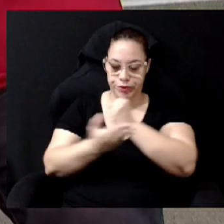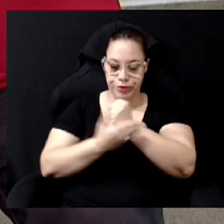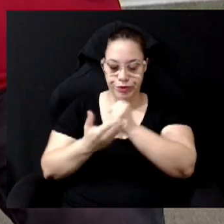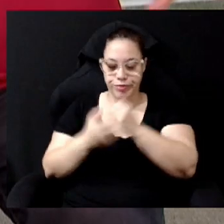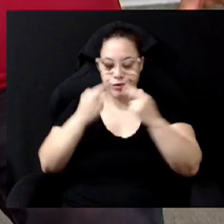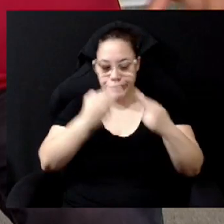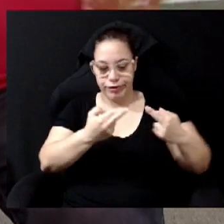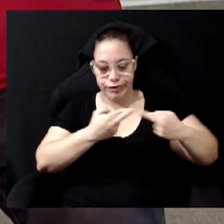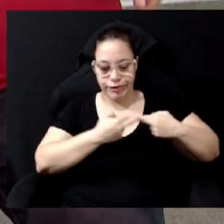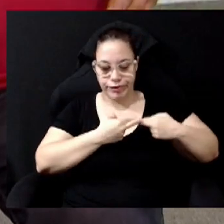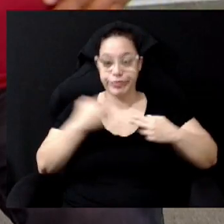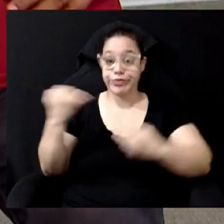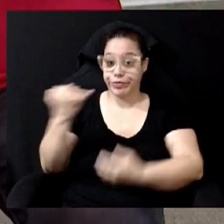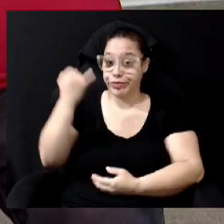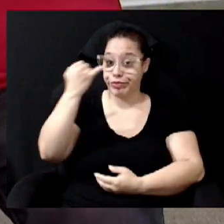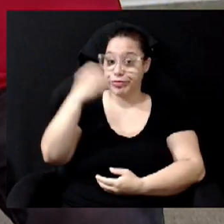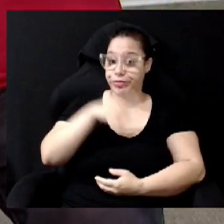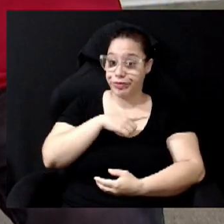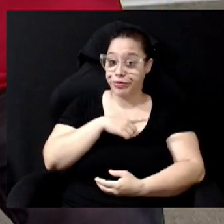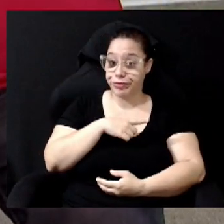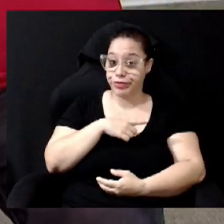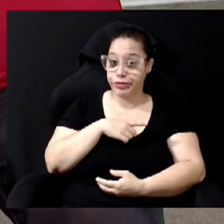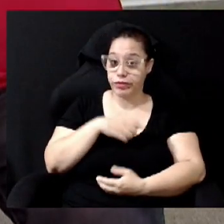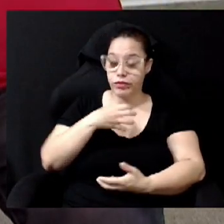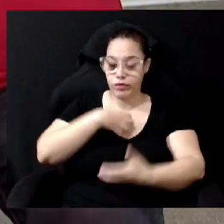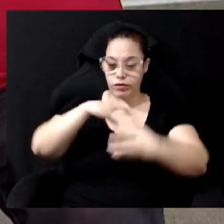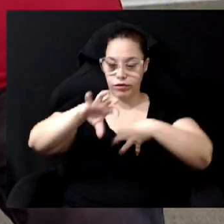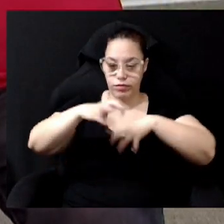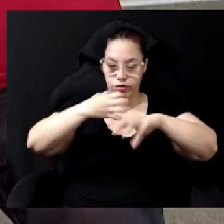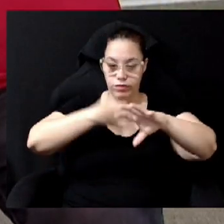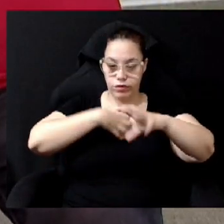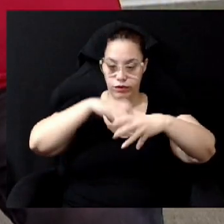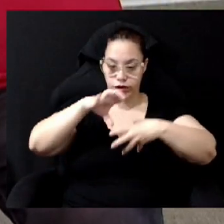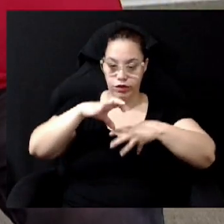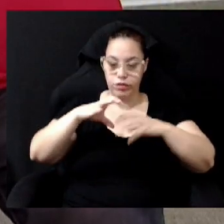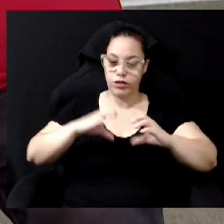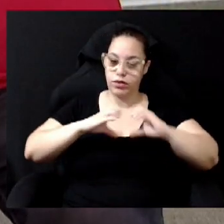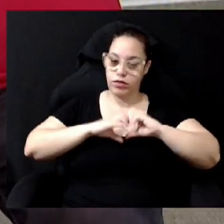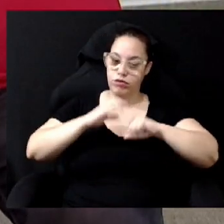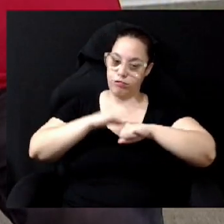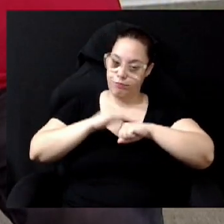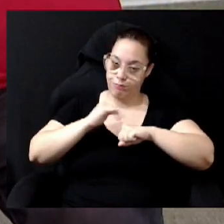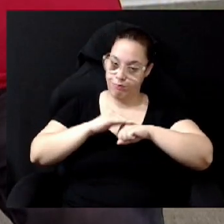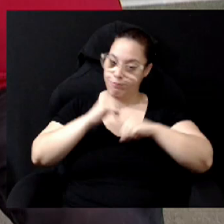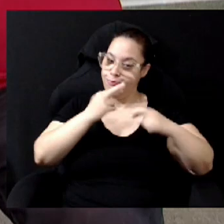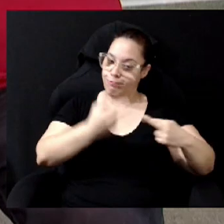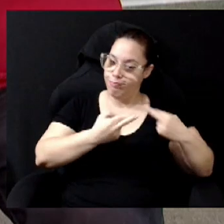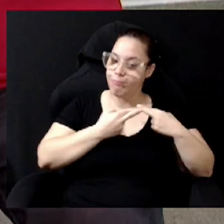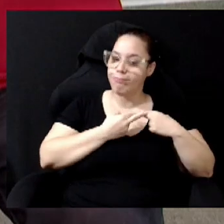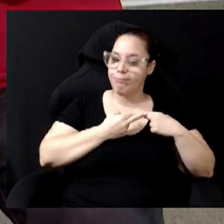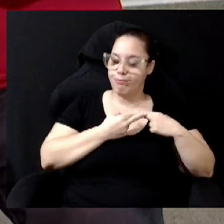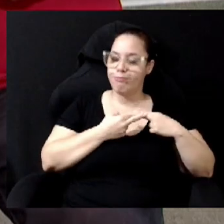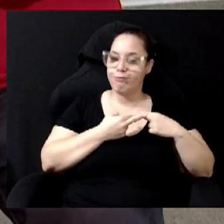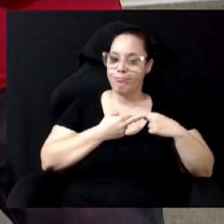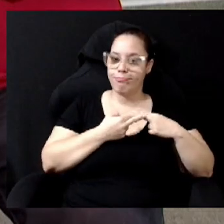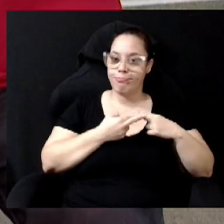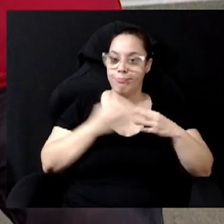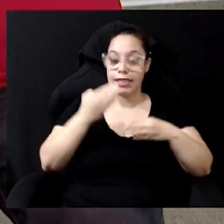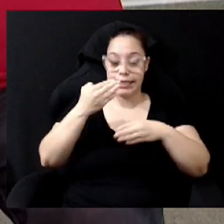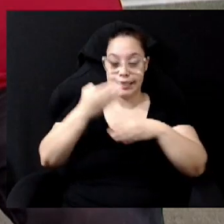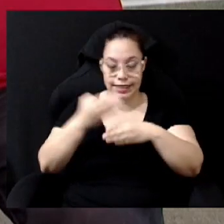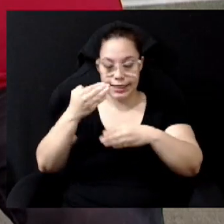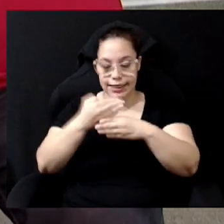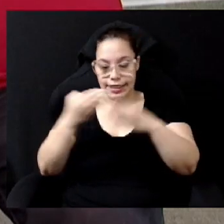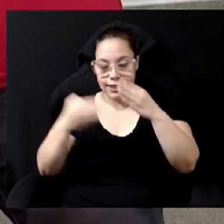que a gente tem, entre muitos aqui, empatia, justiça, lealdade, amor, carinho, respeito. E aí, isso a gente constrói de maneira coletiva.